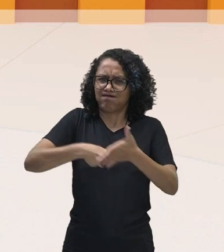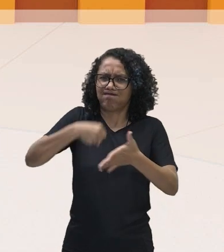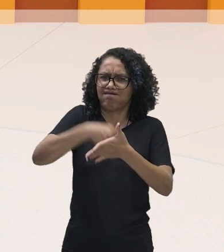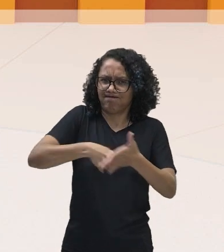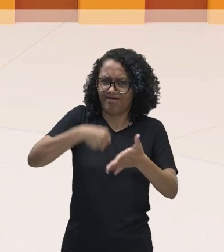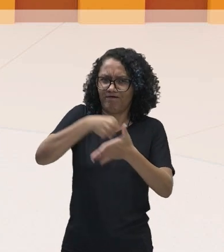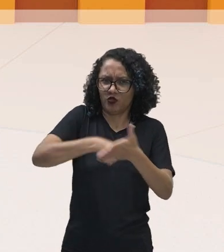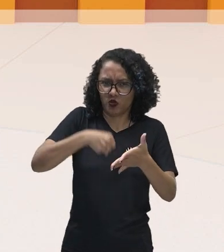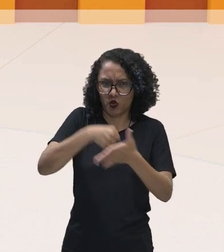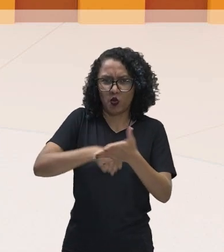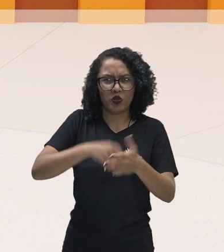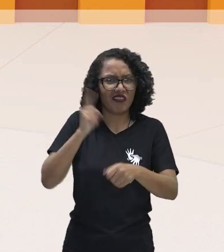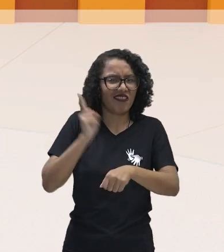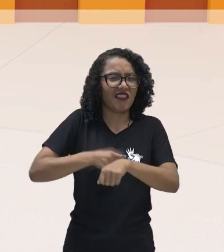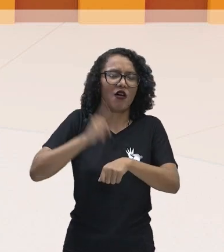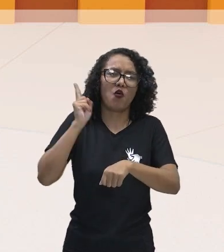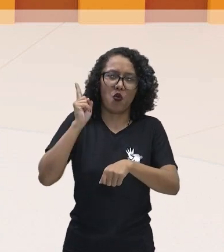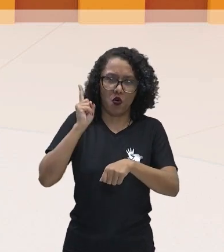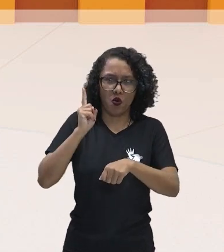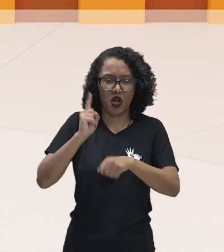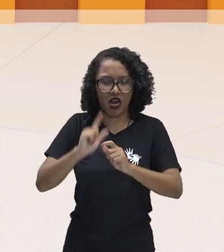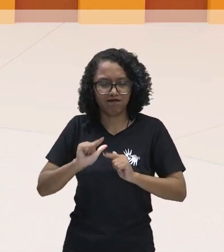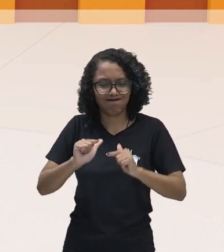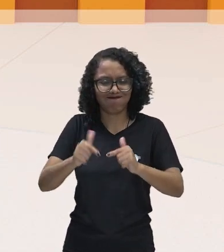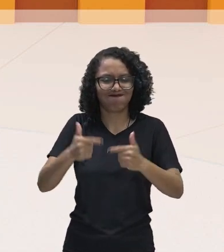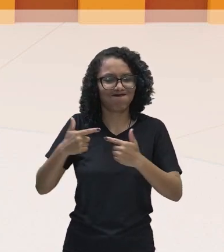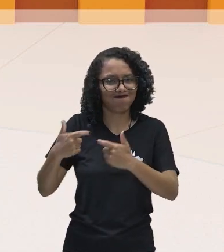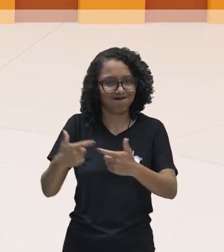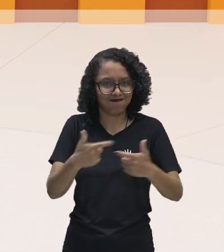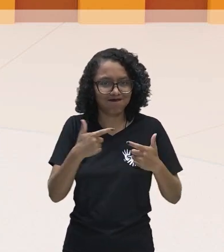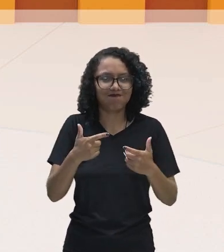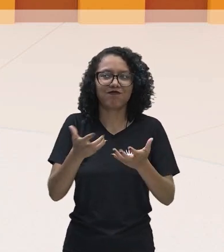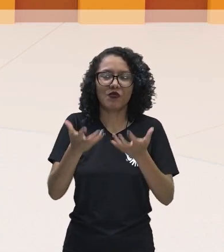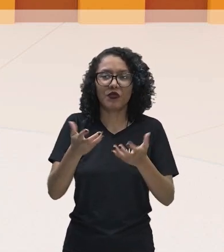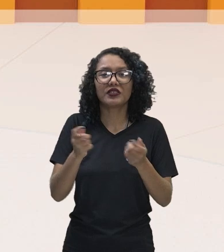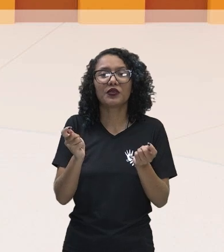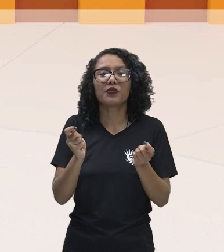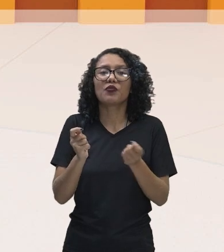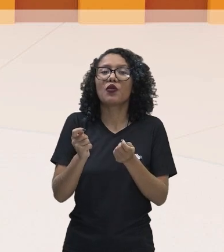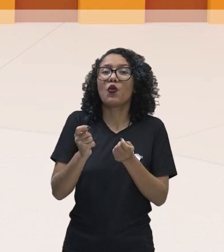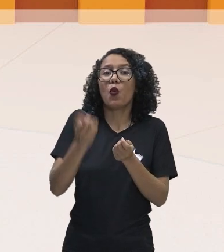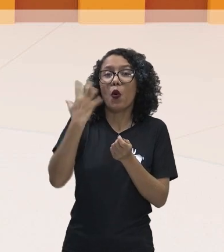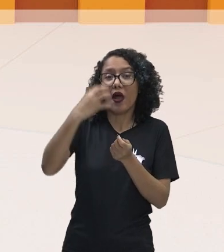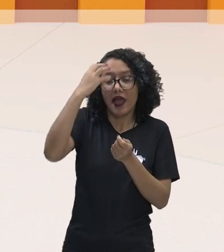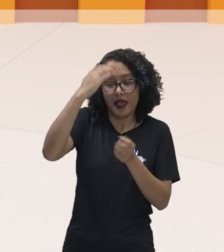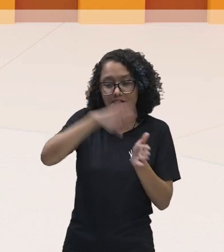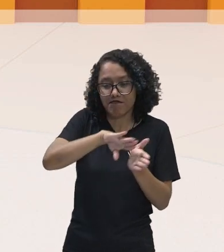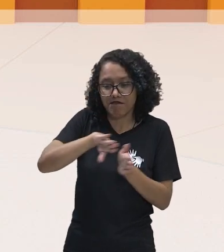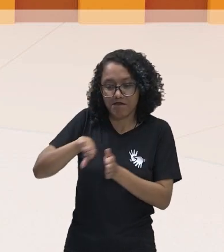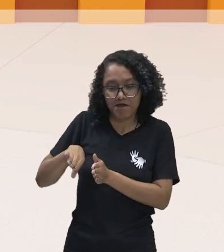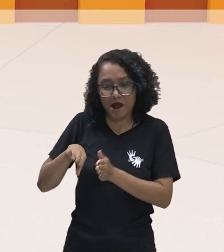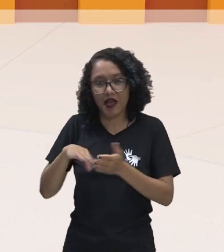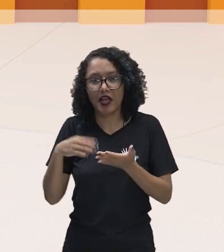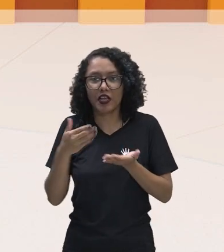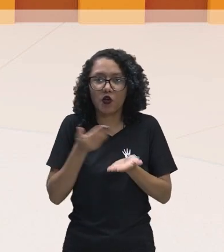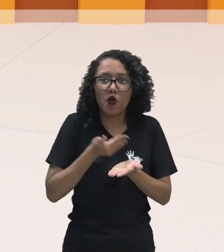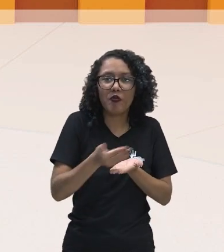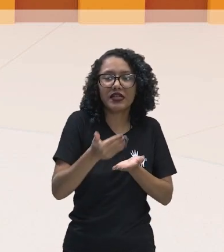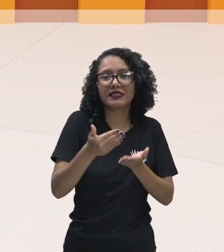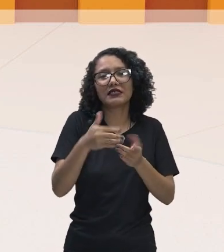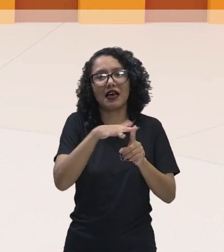derrubada imediata do regime czarista para a implantação de um regime de um Estado socialista na